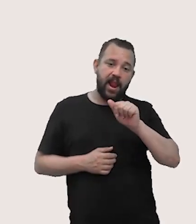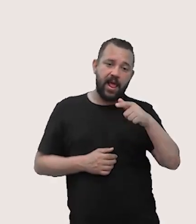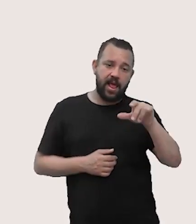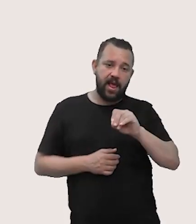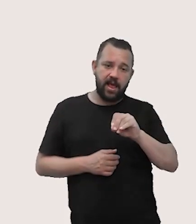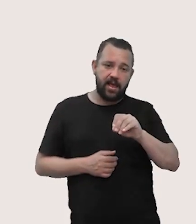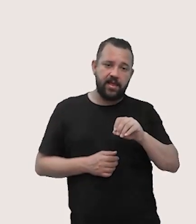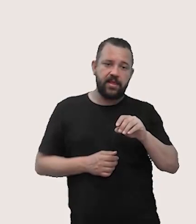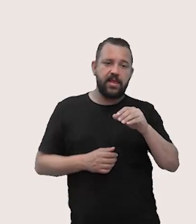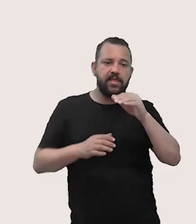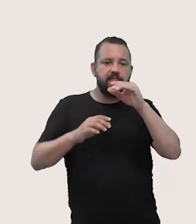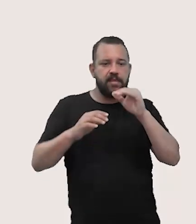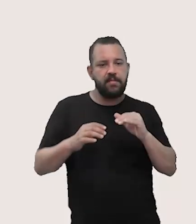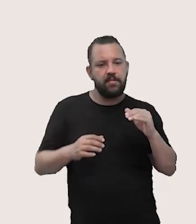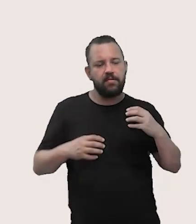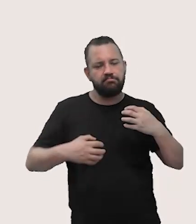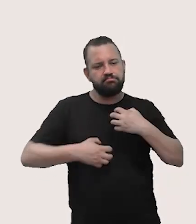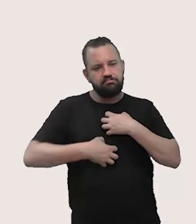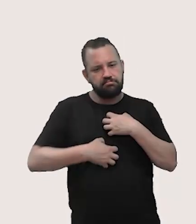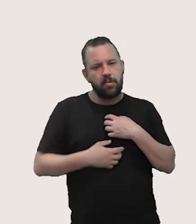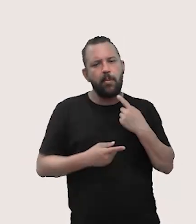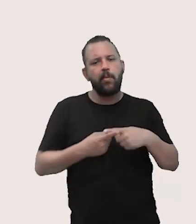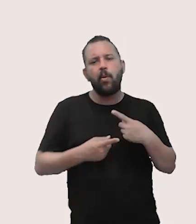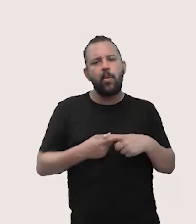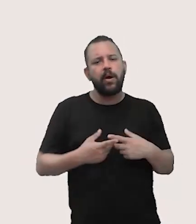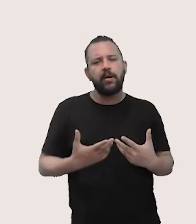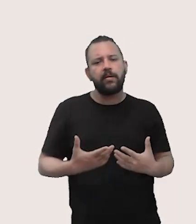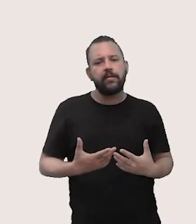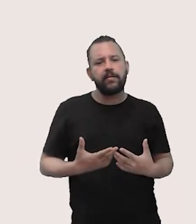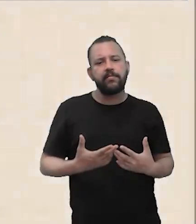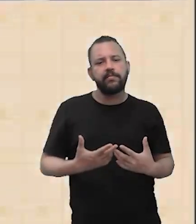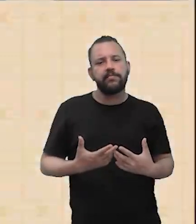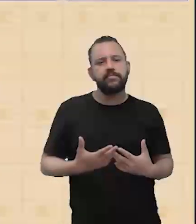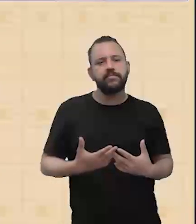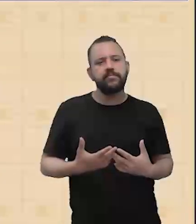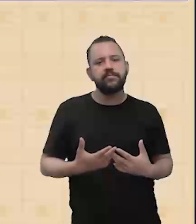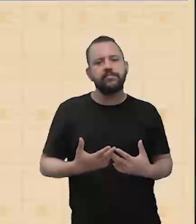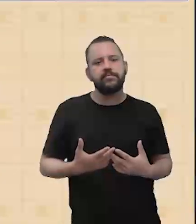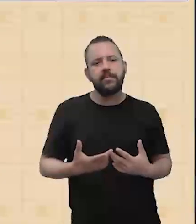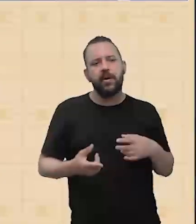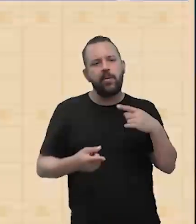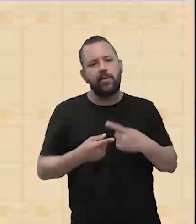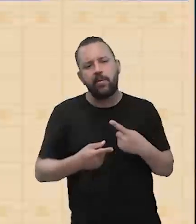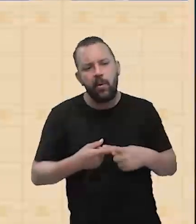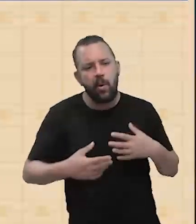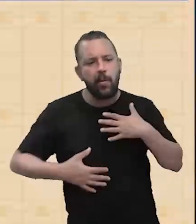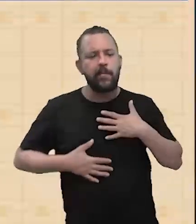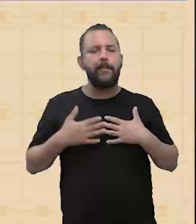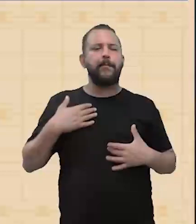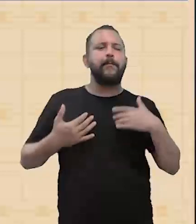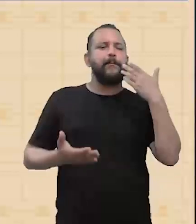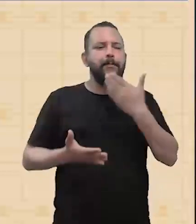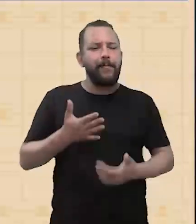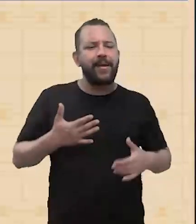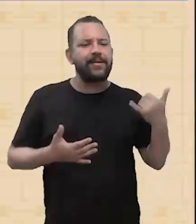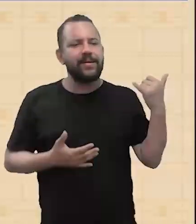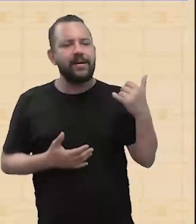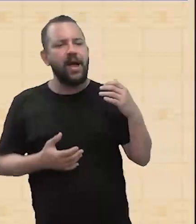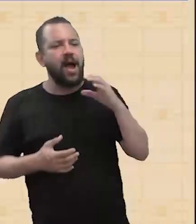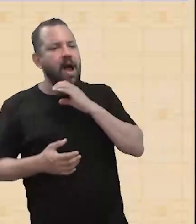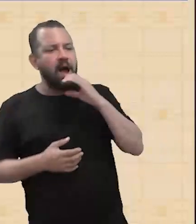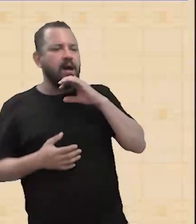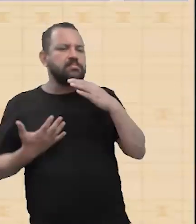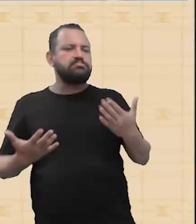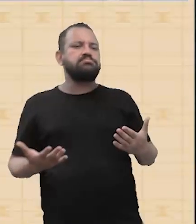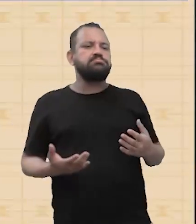a sensação de frio, por quê? Tá lembrado? Ó, lembre que nosso corpo ele sente frio porque ele perde calor. Então, possui propriedade de gerar